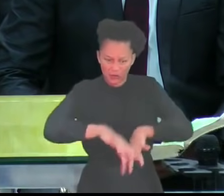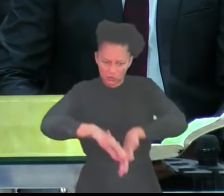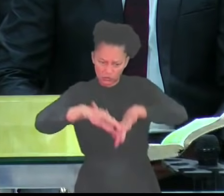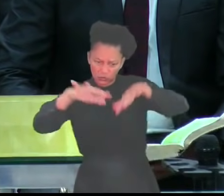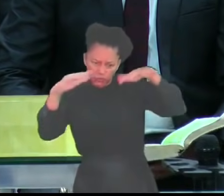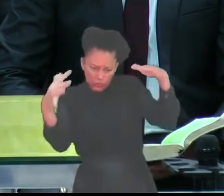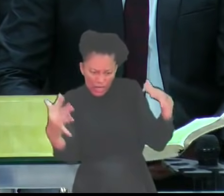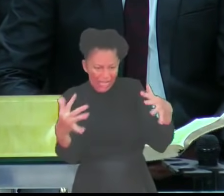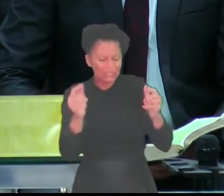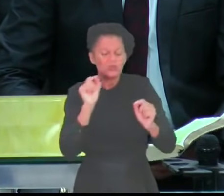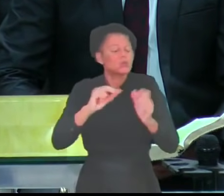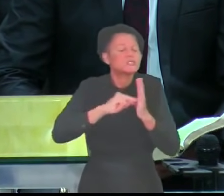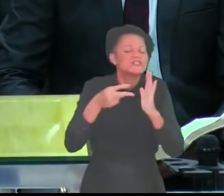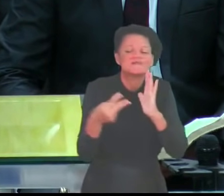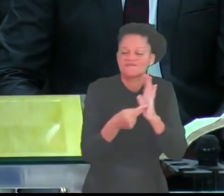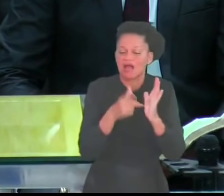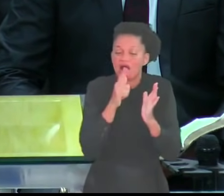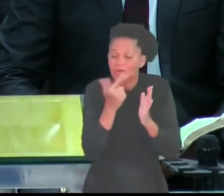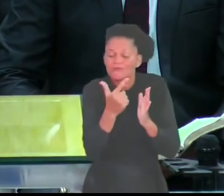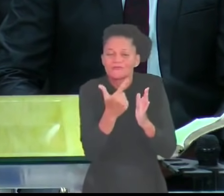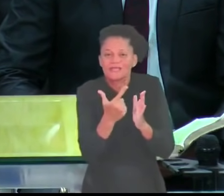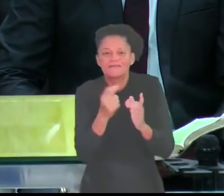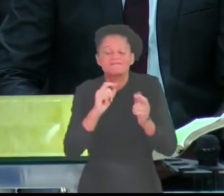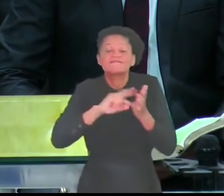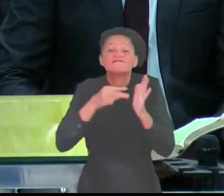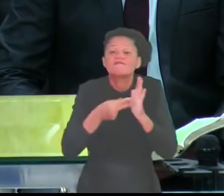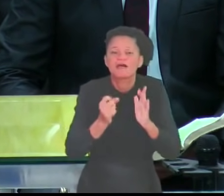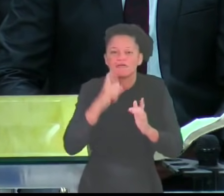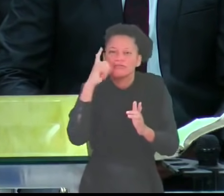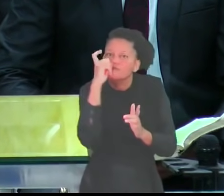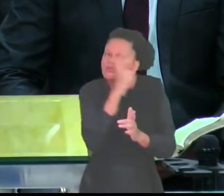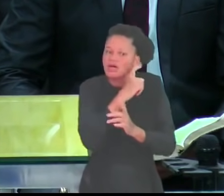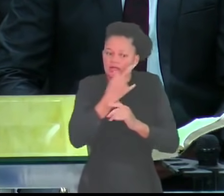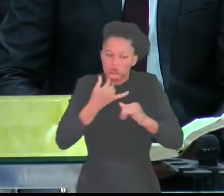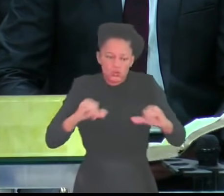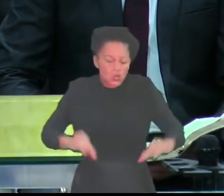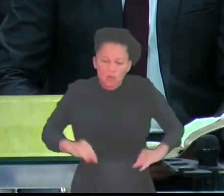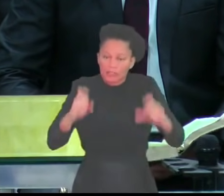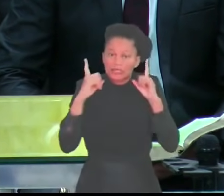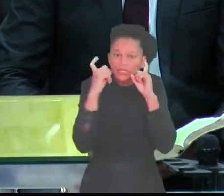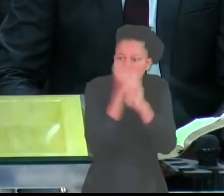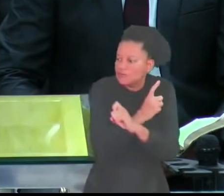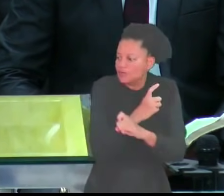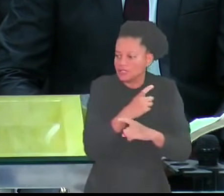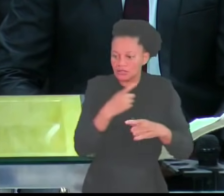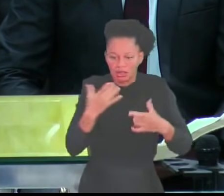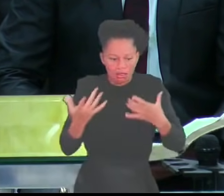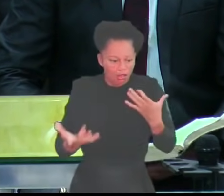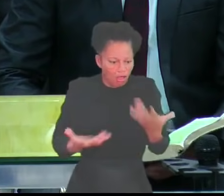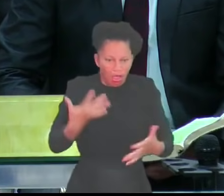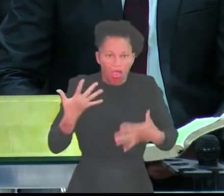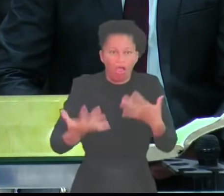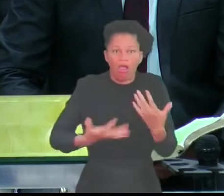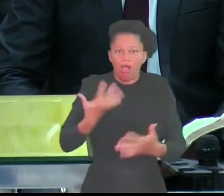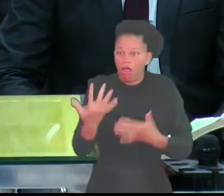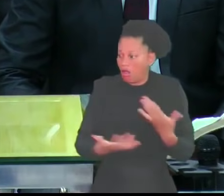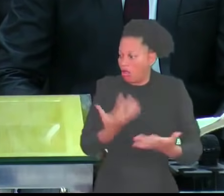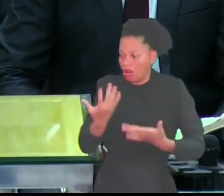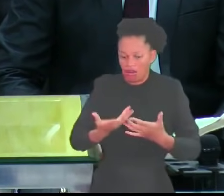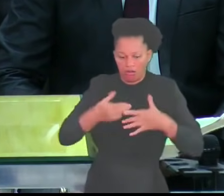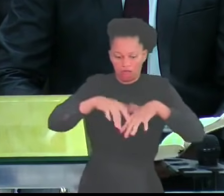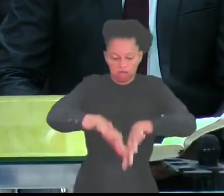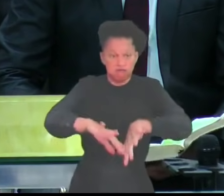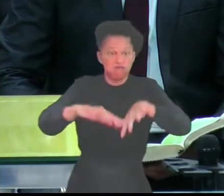deserto sem água. Glória a Deus. E quando você se vê no deserto, e quando você se vê no